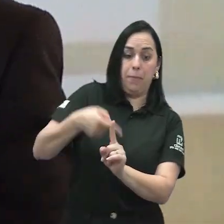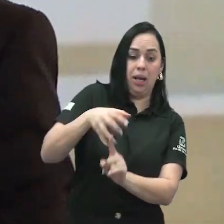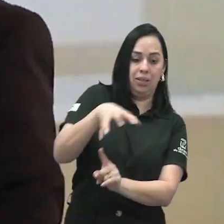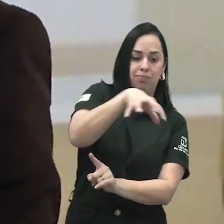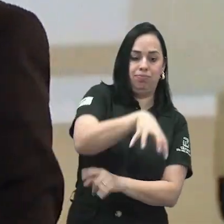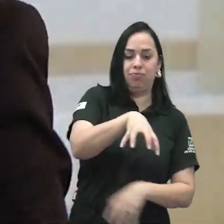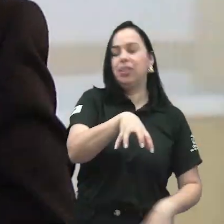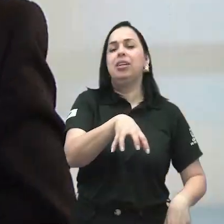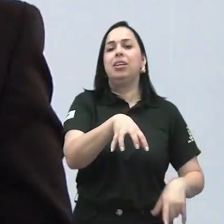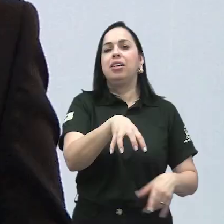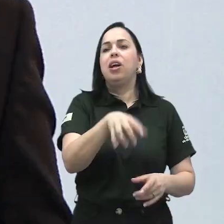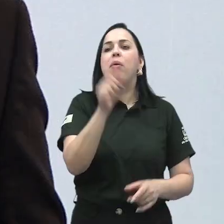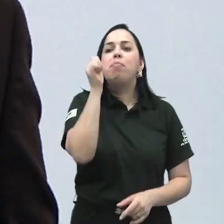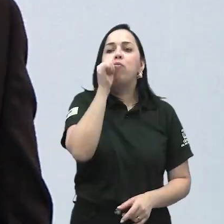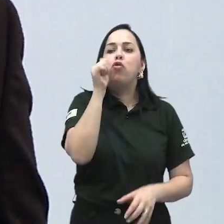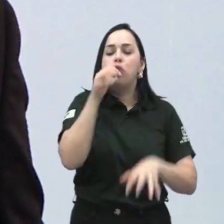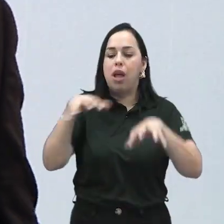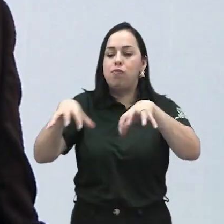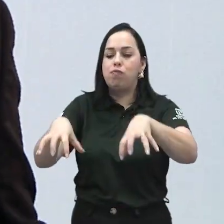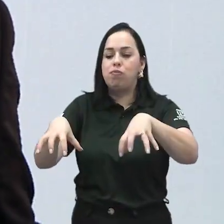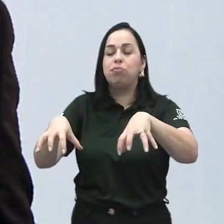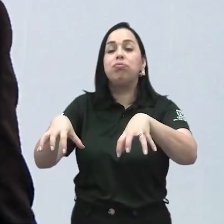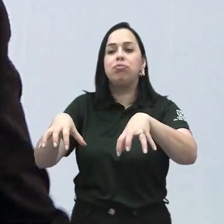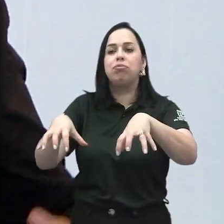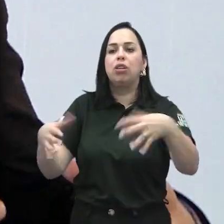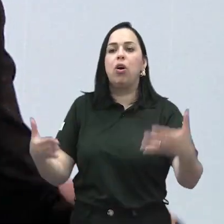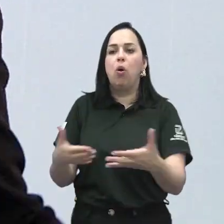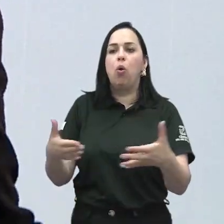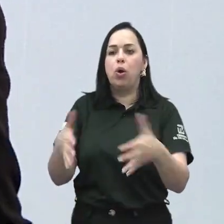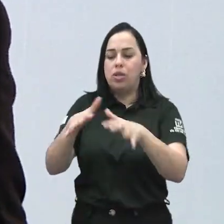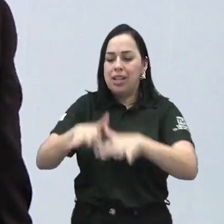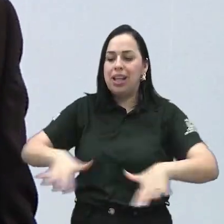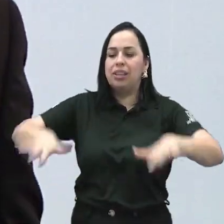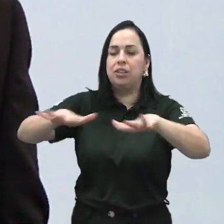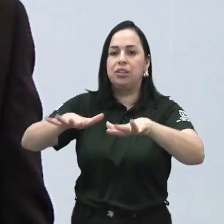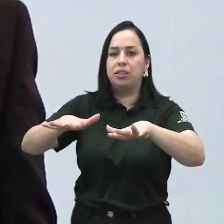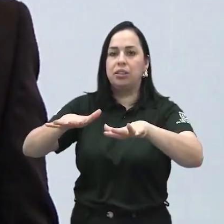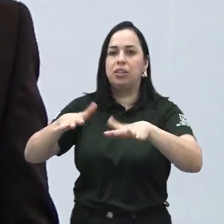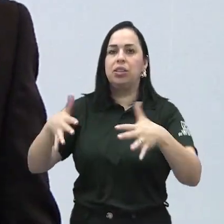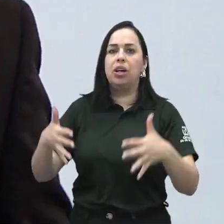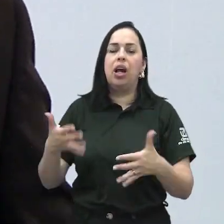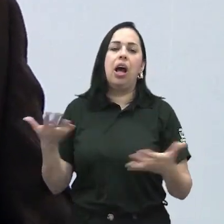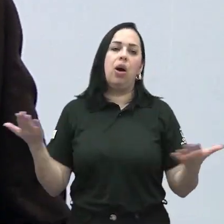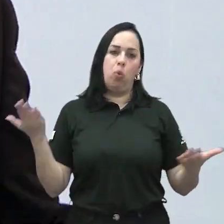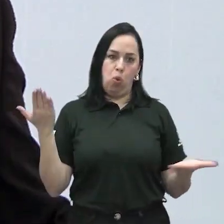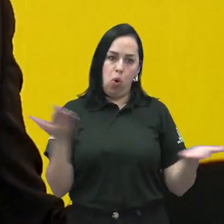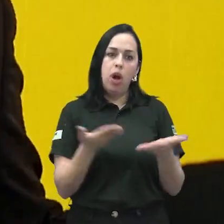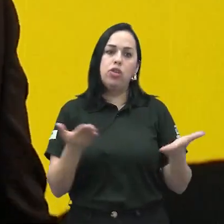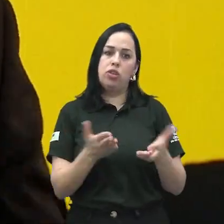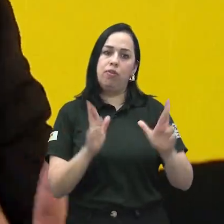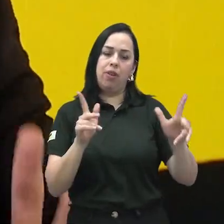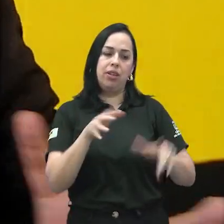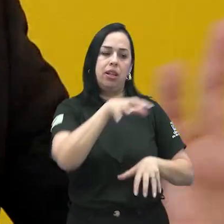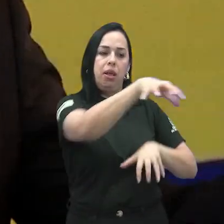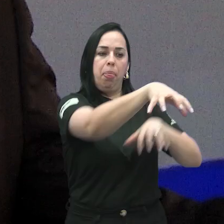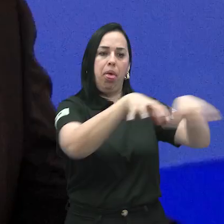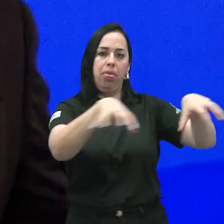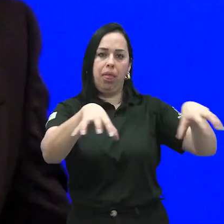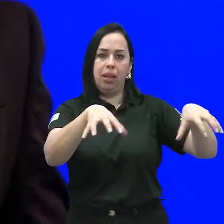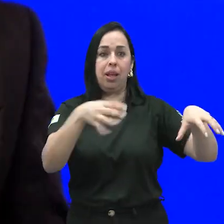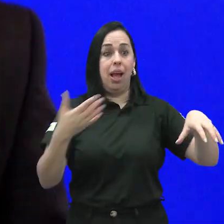maternidade mais esse ambiente. Hoje a ideia é trazer um atendimento integrado totalmente nesse complexo. Hoje nós temos ele disperso em